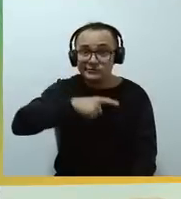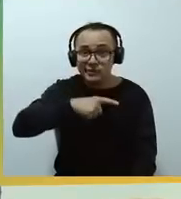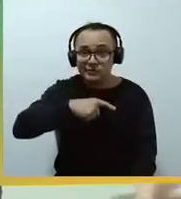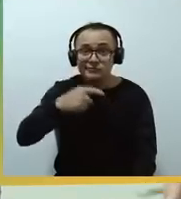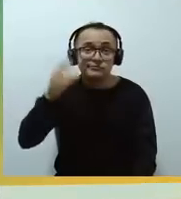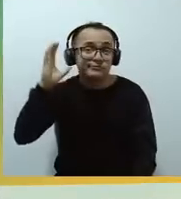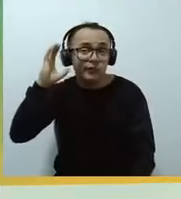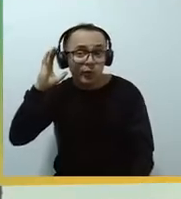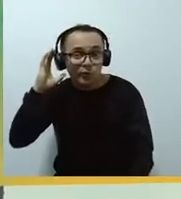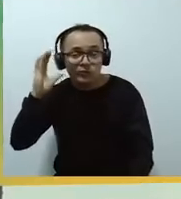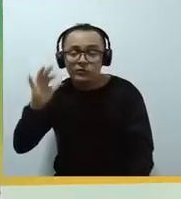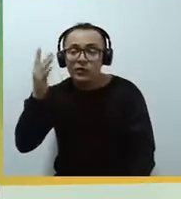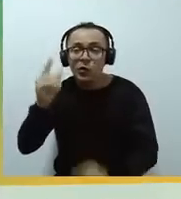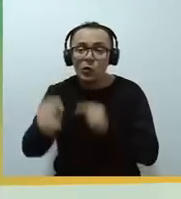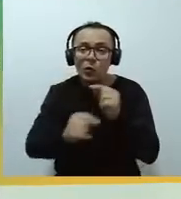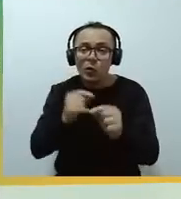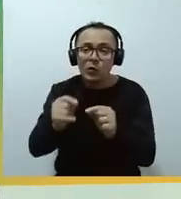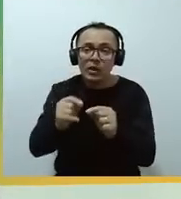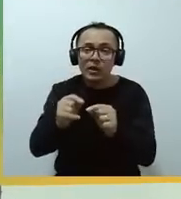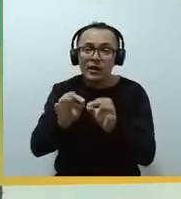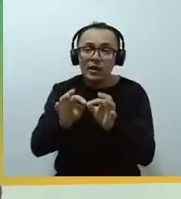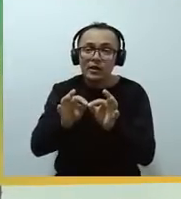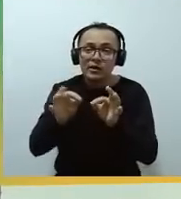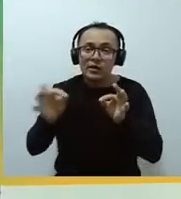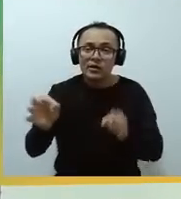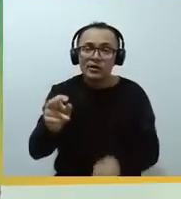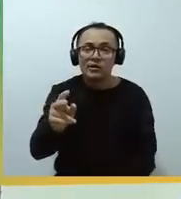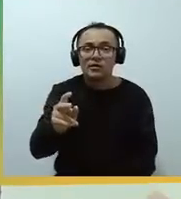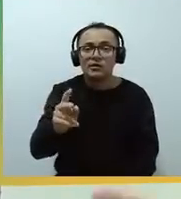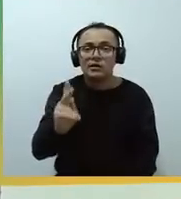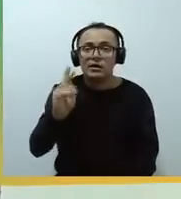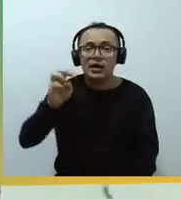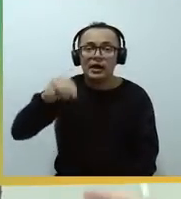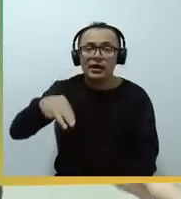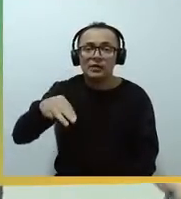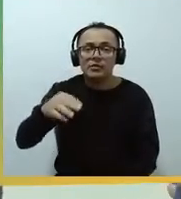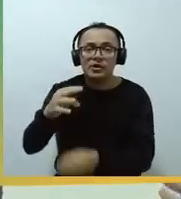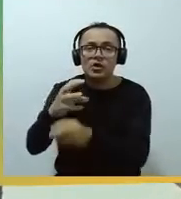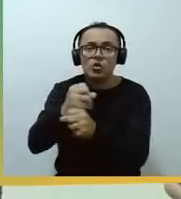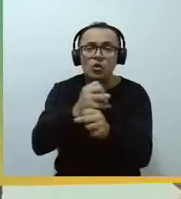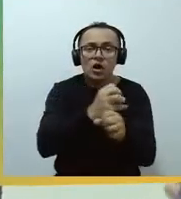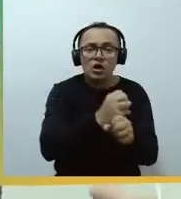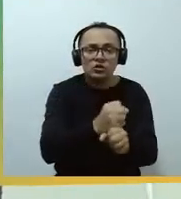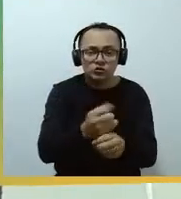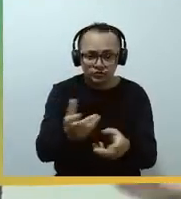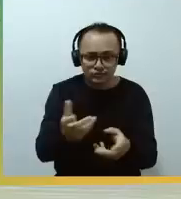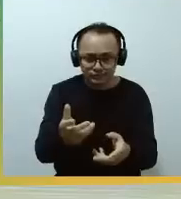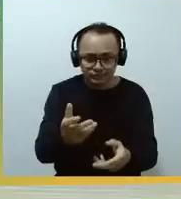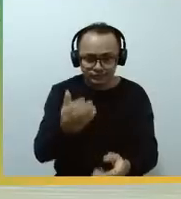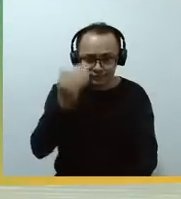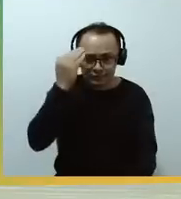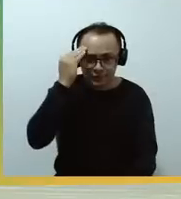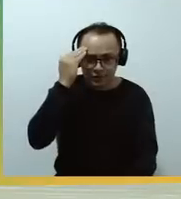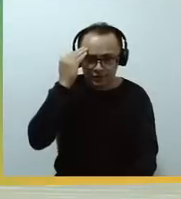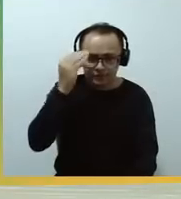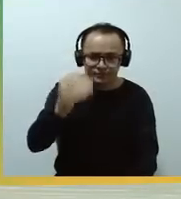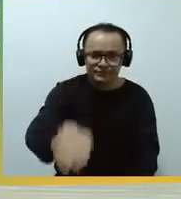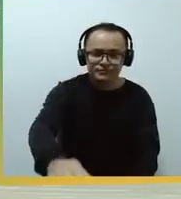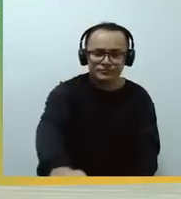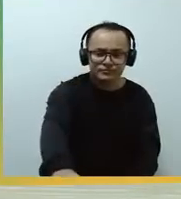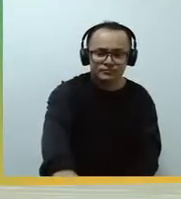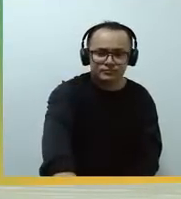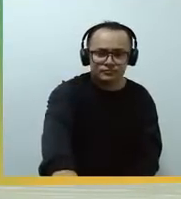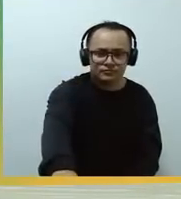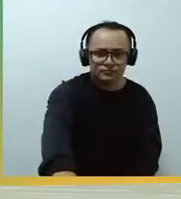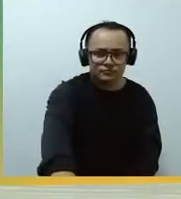tem quantos quilômetros, quanto custa por quilômetro, qual é, enfim, todo o cuidado que se faz. Mas, a respeito especificamente desse valor que foi